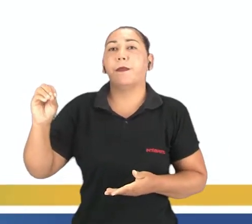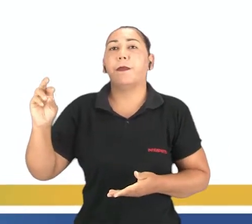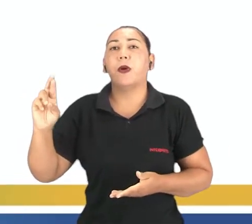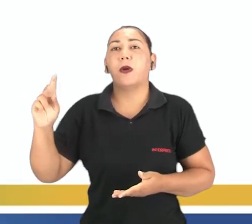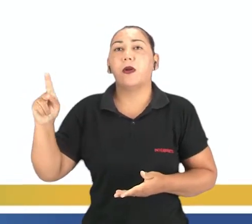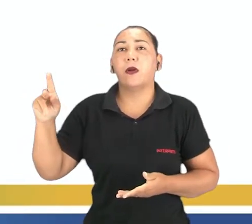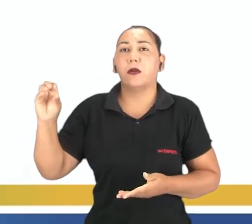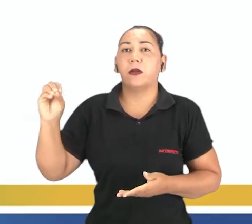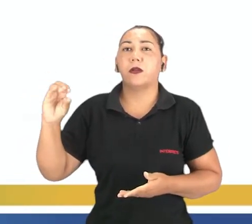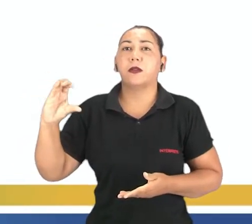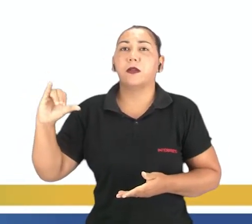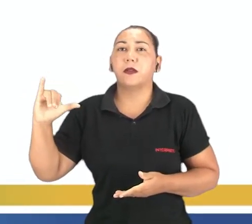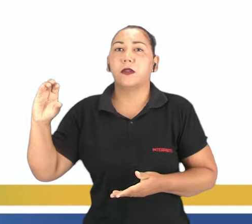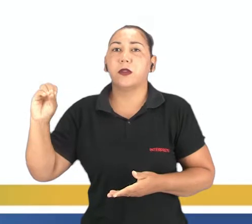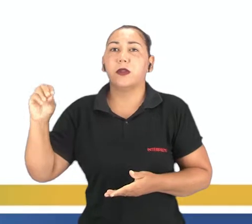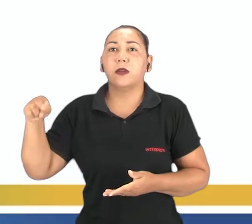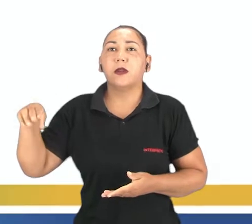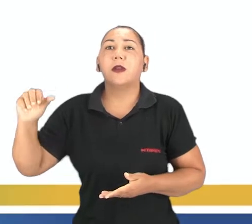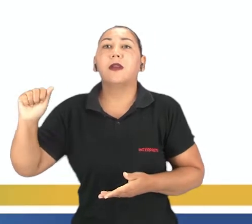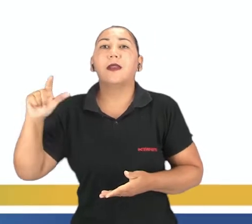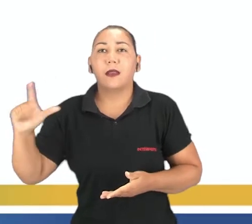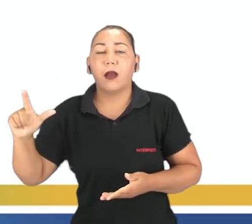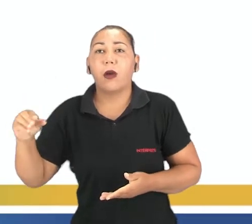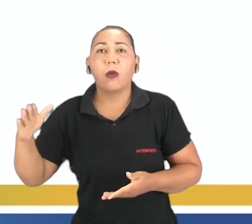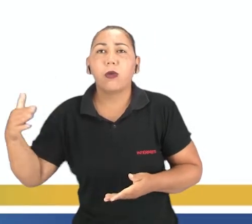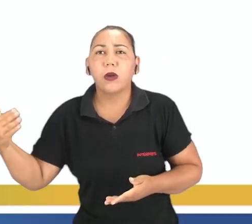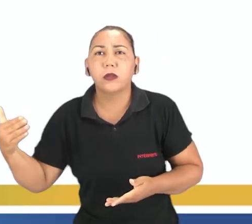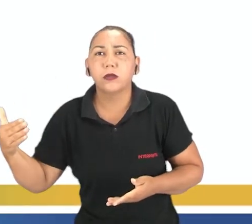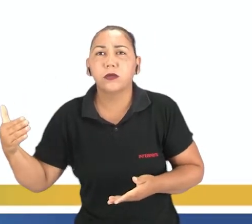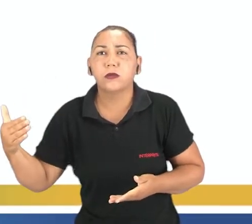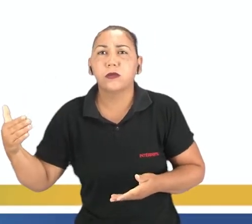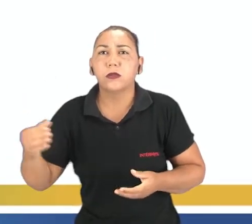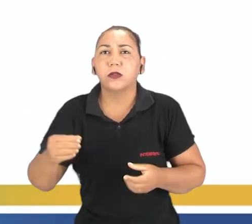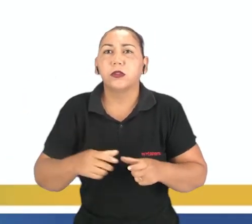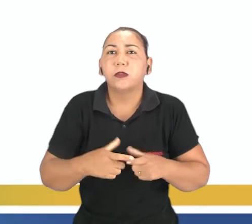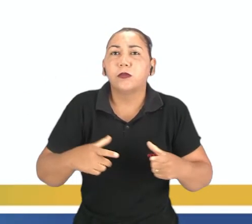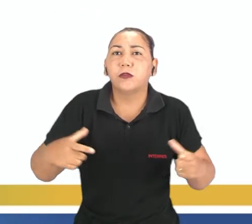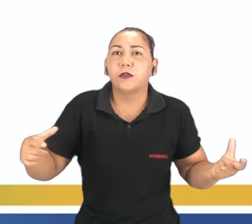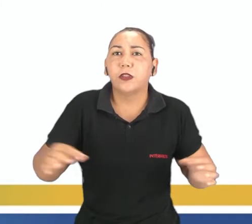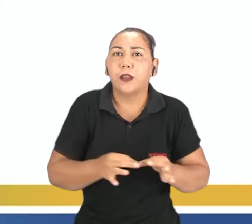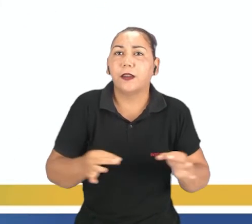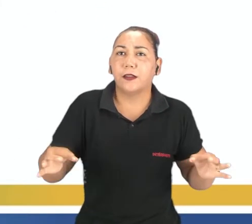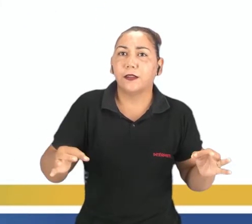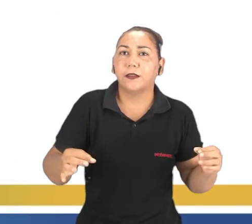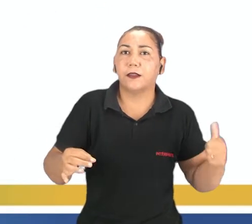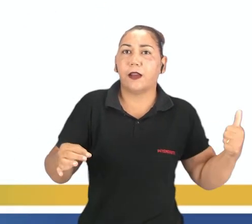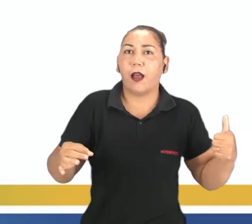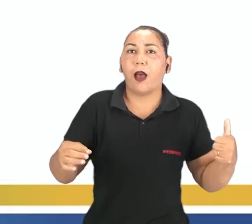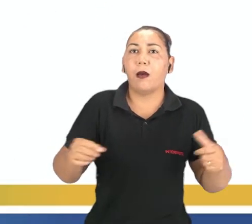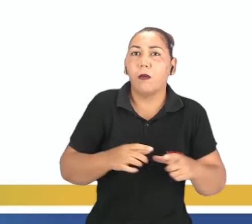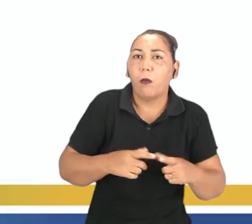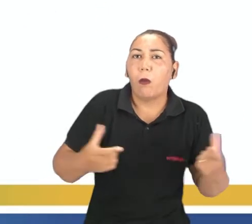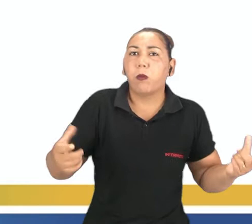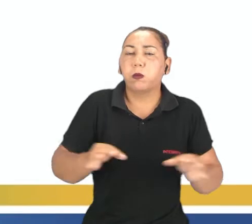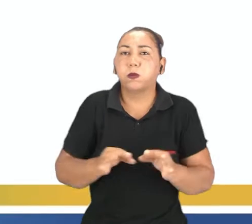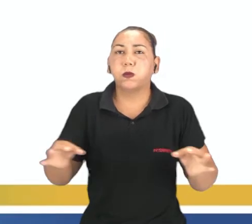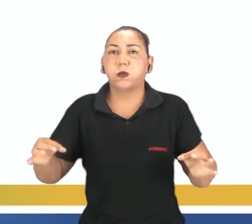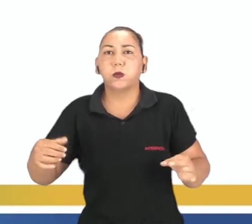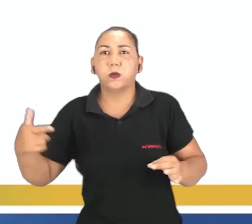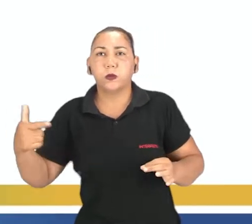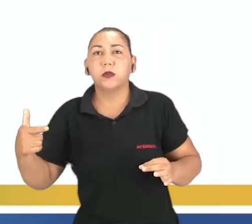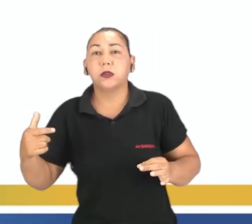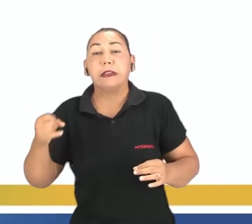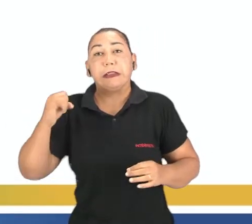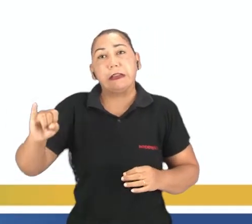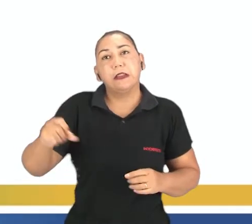A medida da grandeza B aumenta também e, em consequência disso, sempre na mesma proporção. Então, se duas